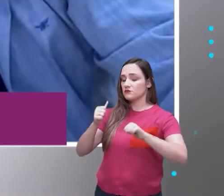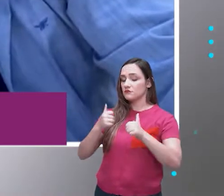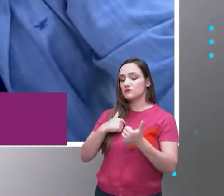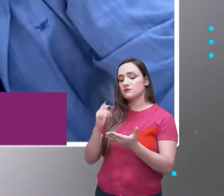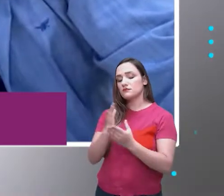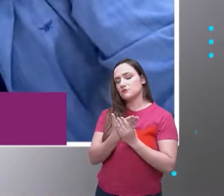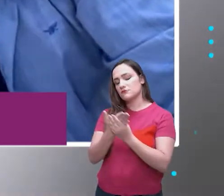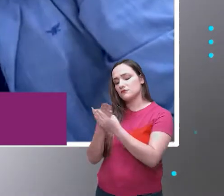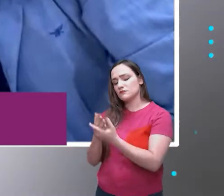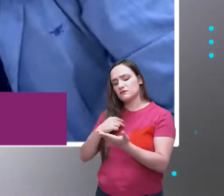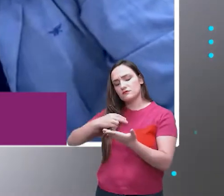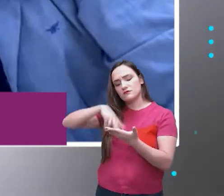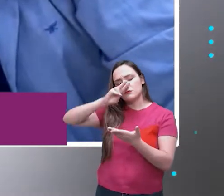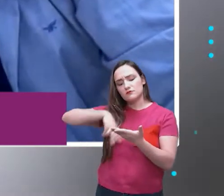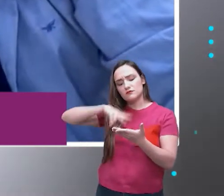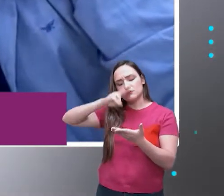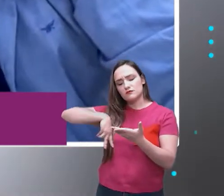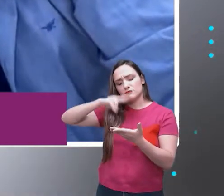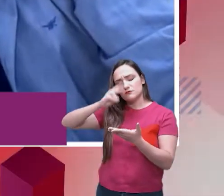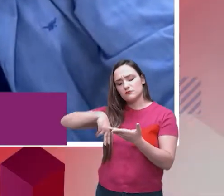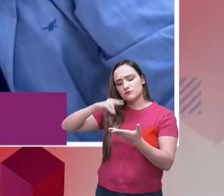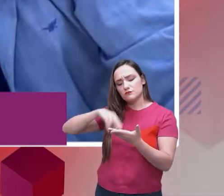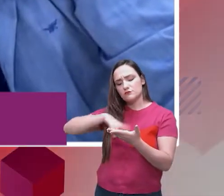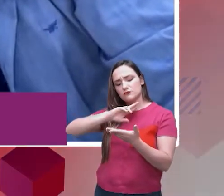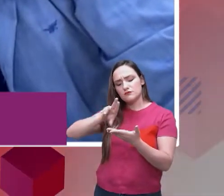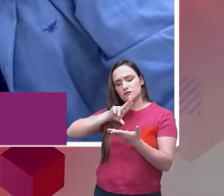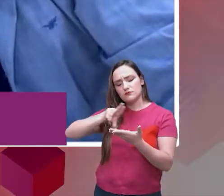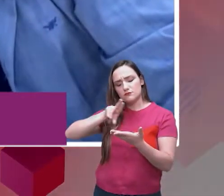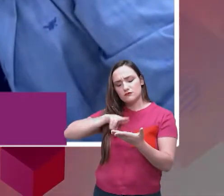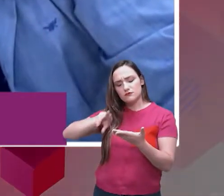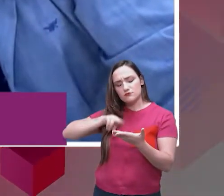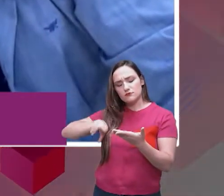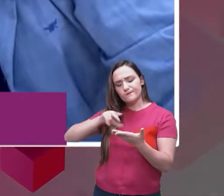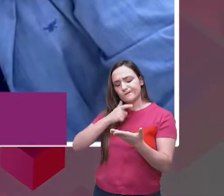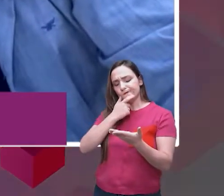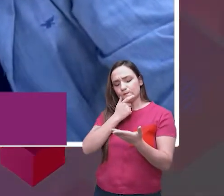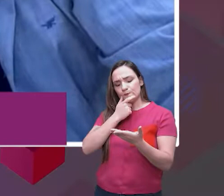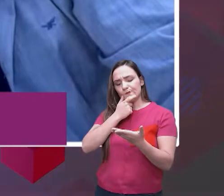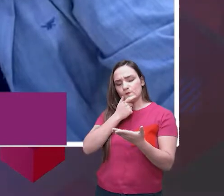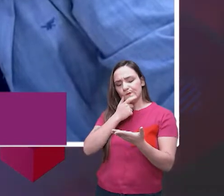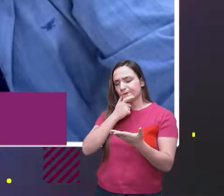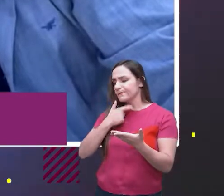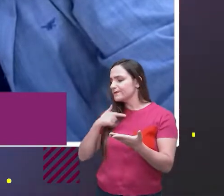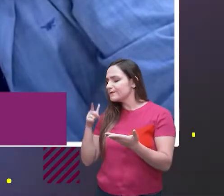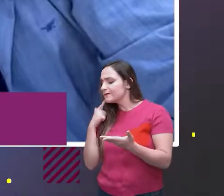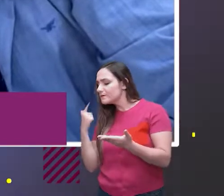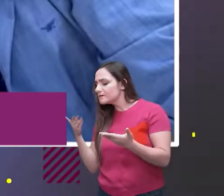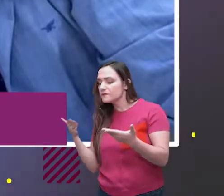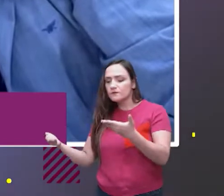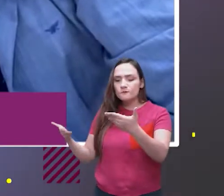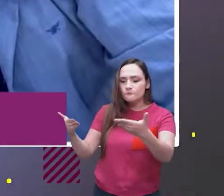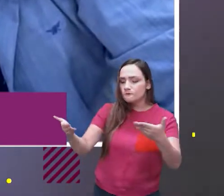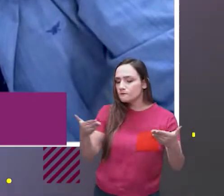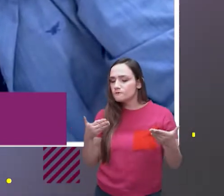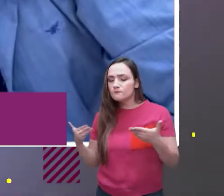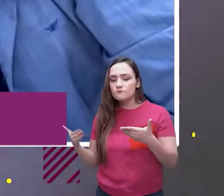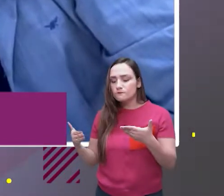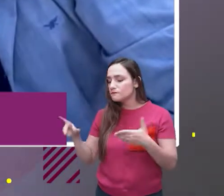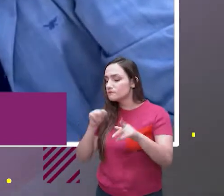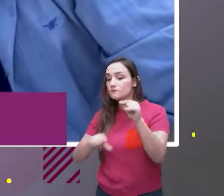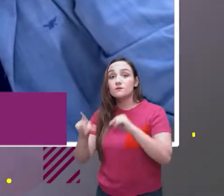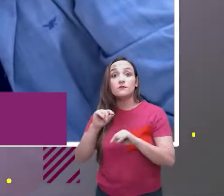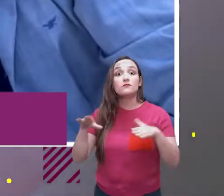por processo, passo por passo, ponto por ponto, até chegar à classificação. E a gente dá oportunidade a